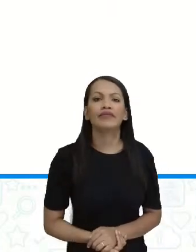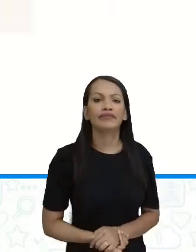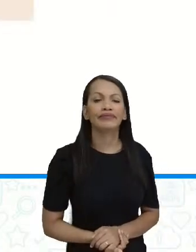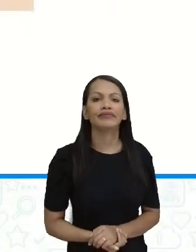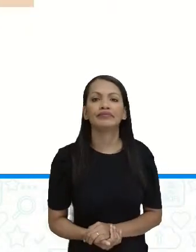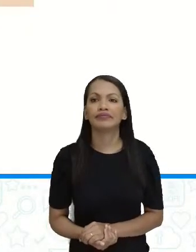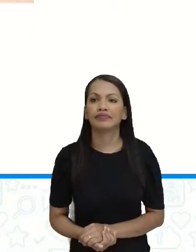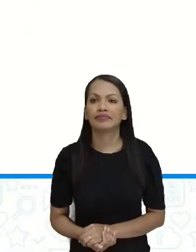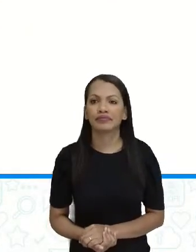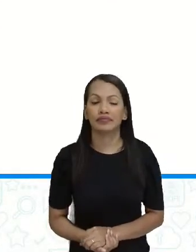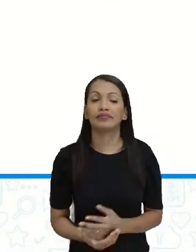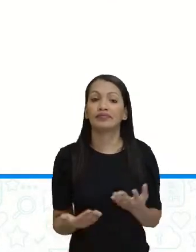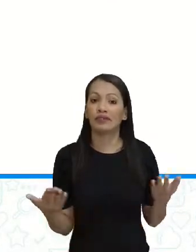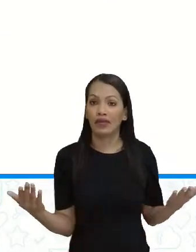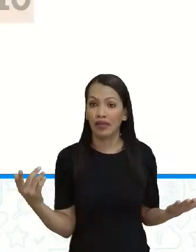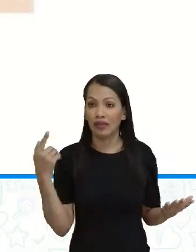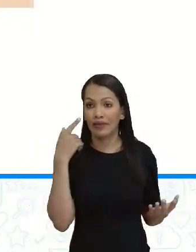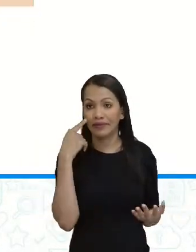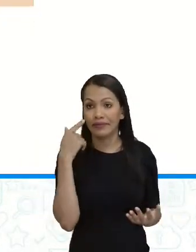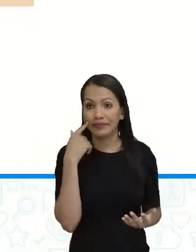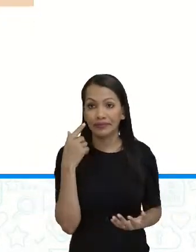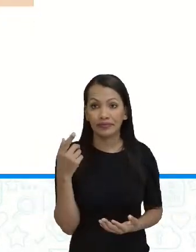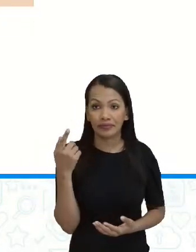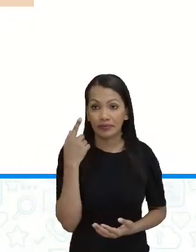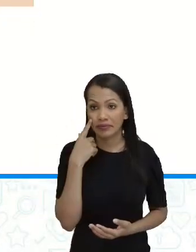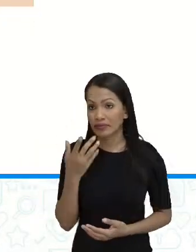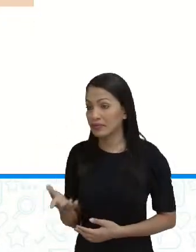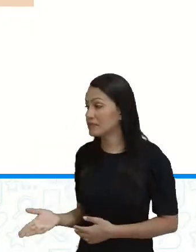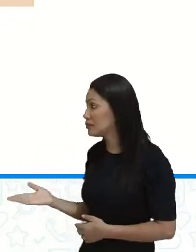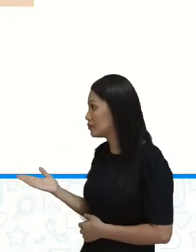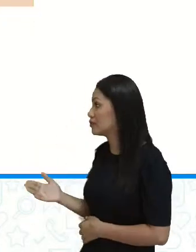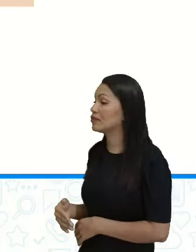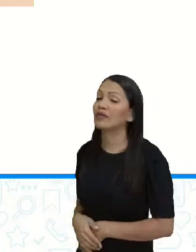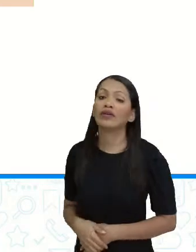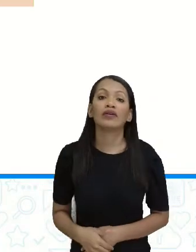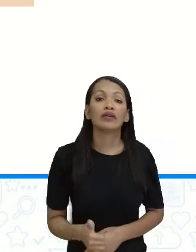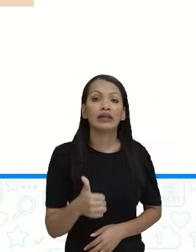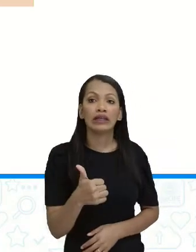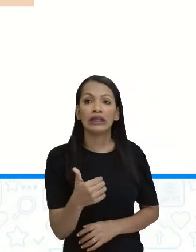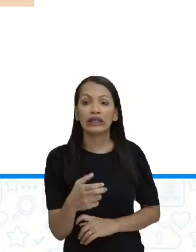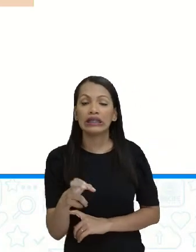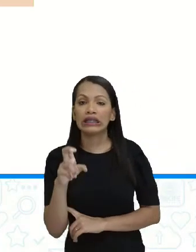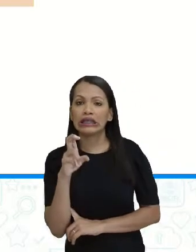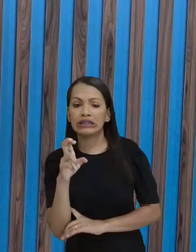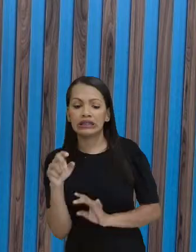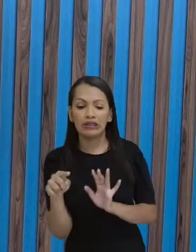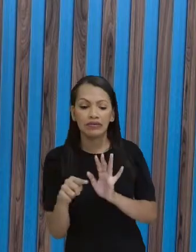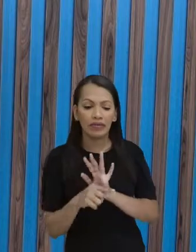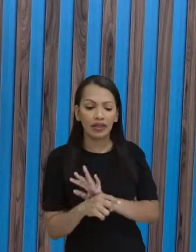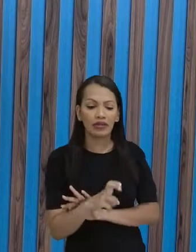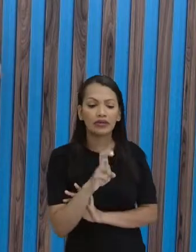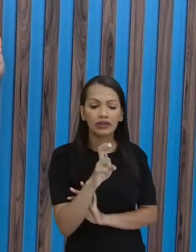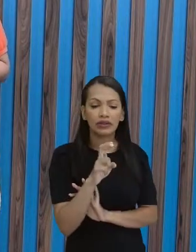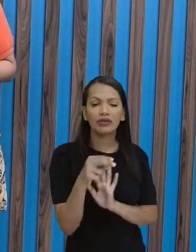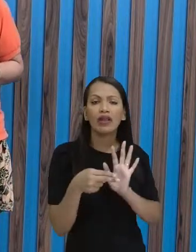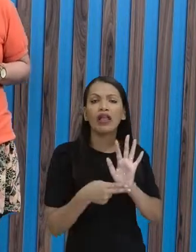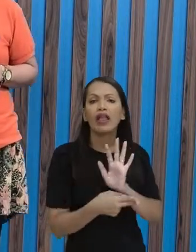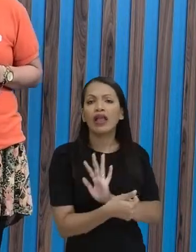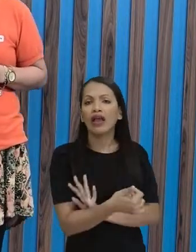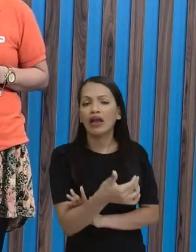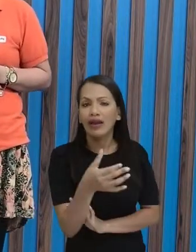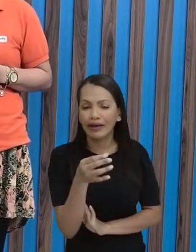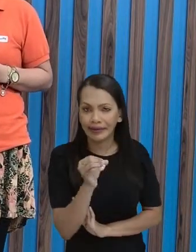até tirar os 5. Olha aí, retirei os 5. Quanto restou? Restou justamente 10, as